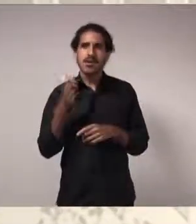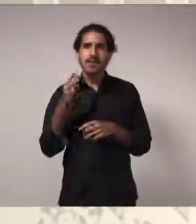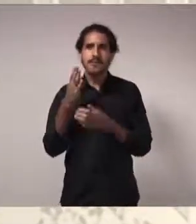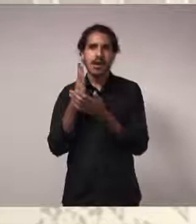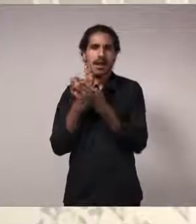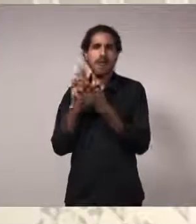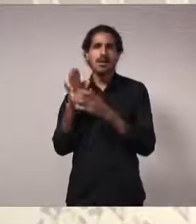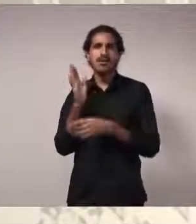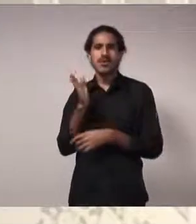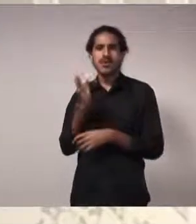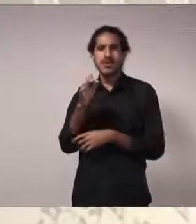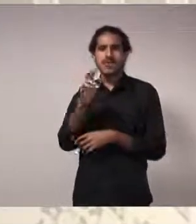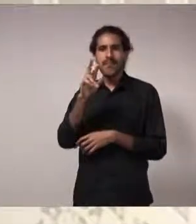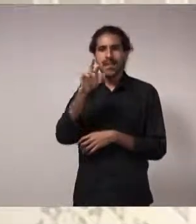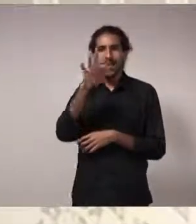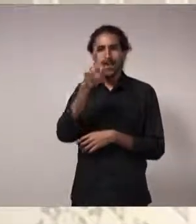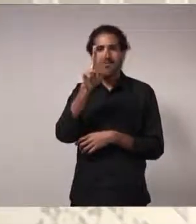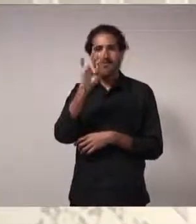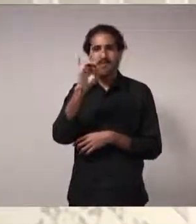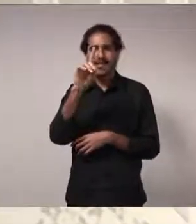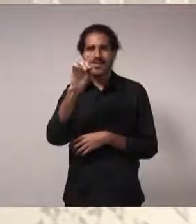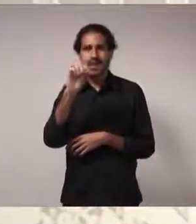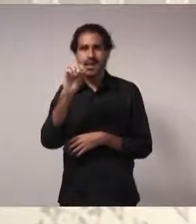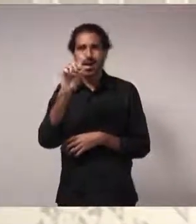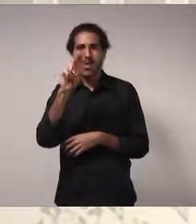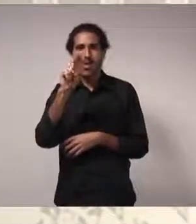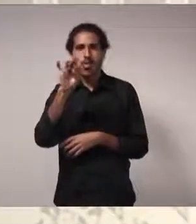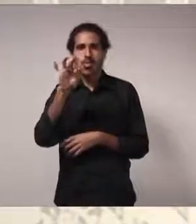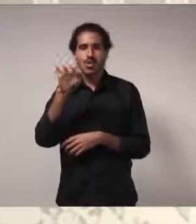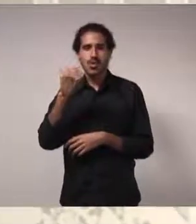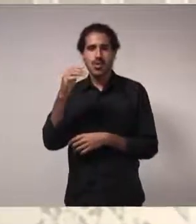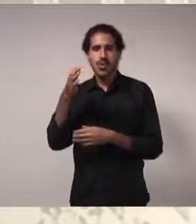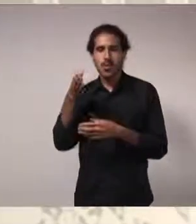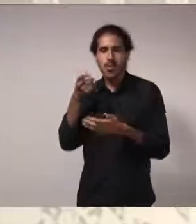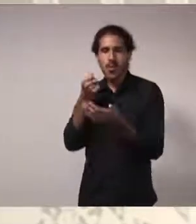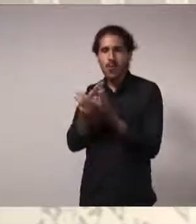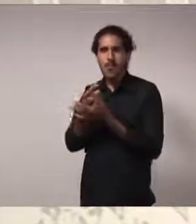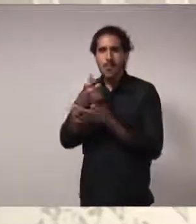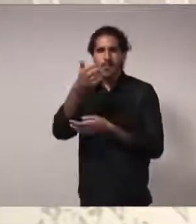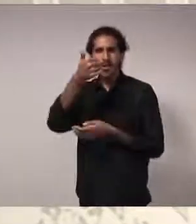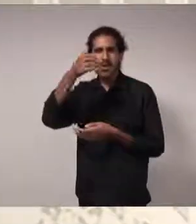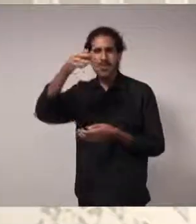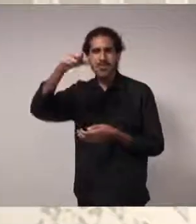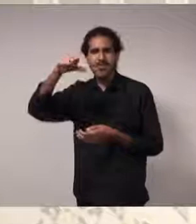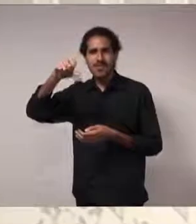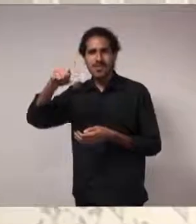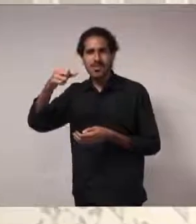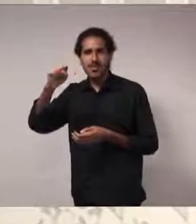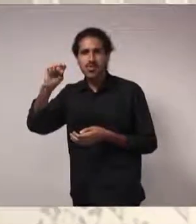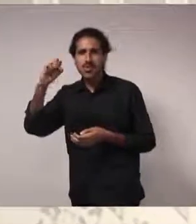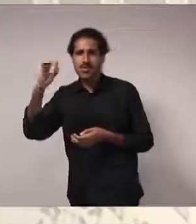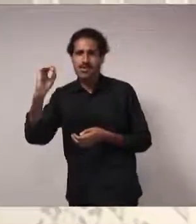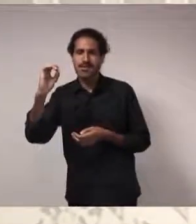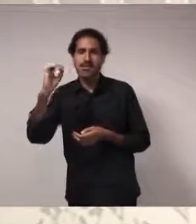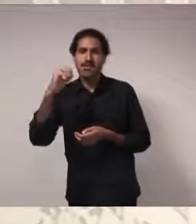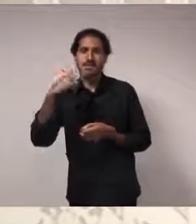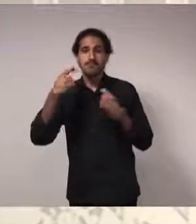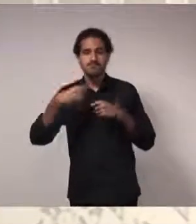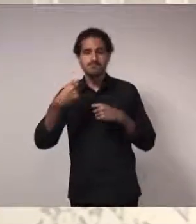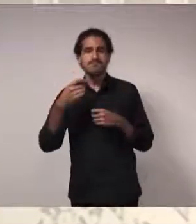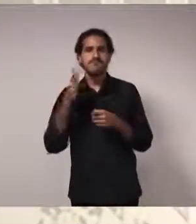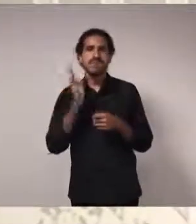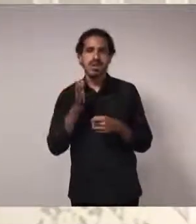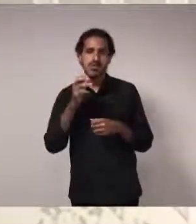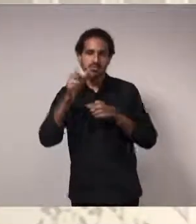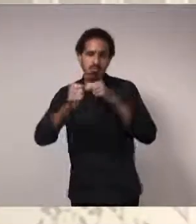de 1979, 1980, precisaria trocar. Então, a gente já troca prevendo a interligação, né, em